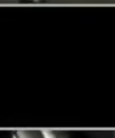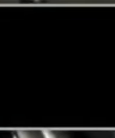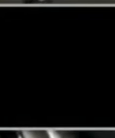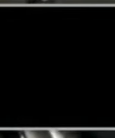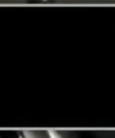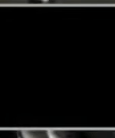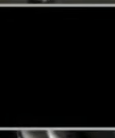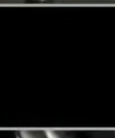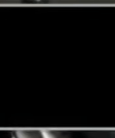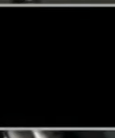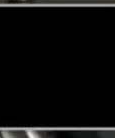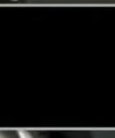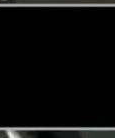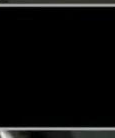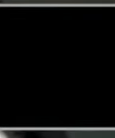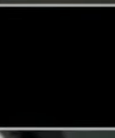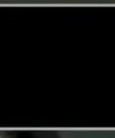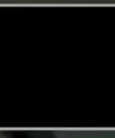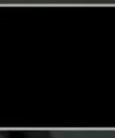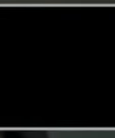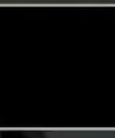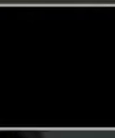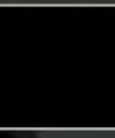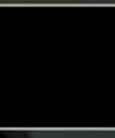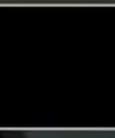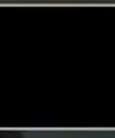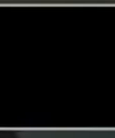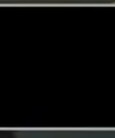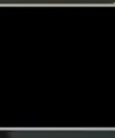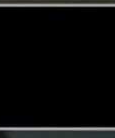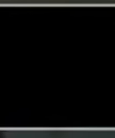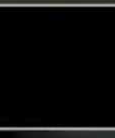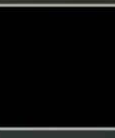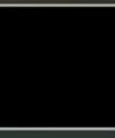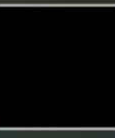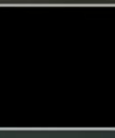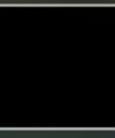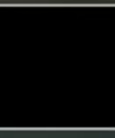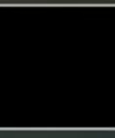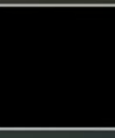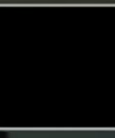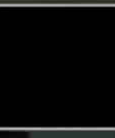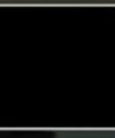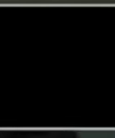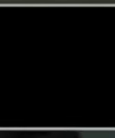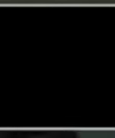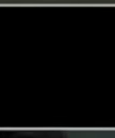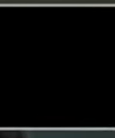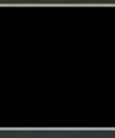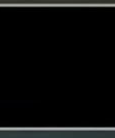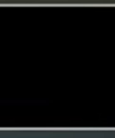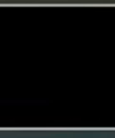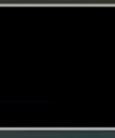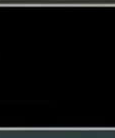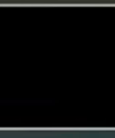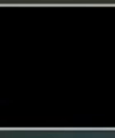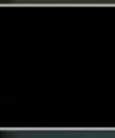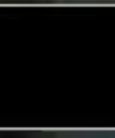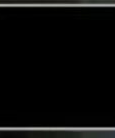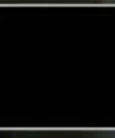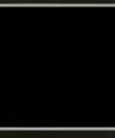vai ser o sacerdote da tua casa como você vai fazer use coisas criativas transforma esse tempo no tempo da